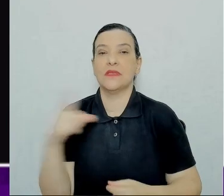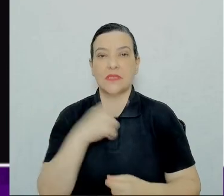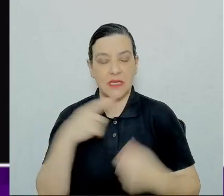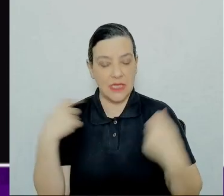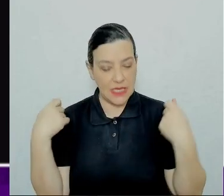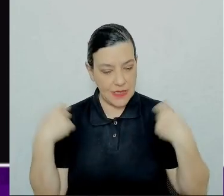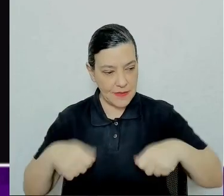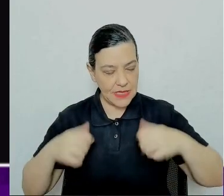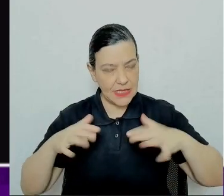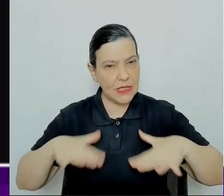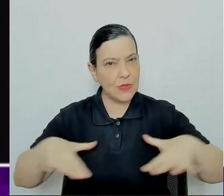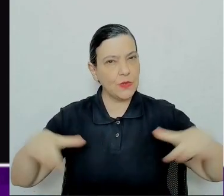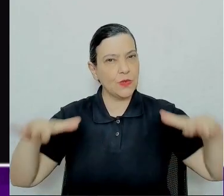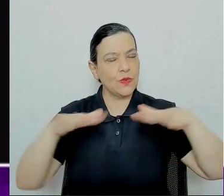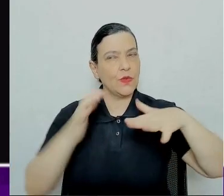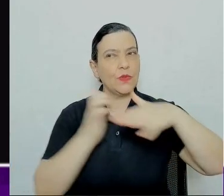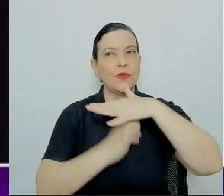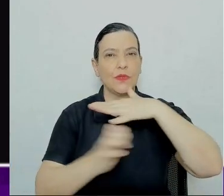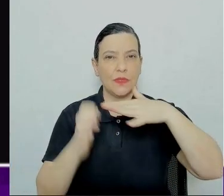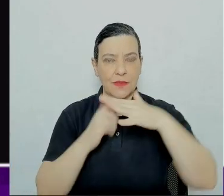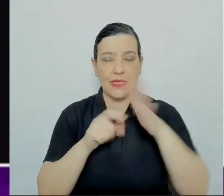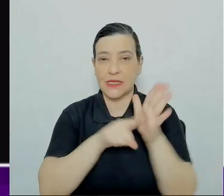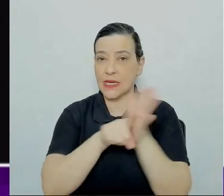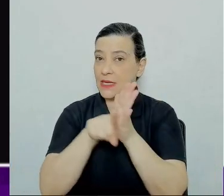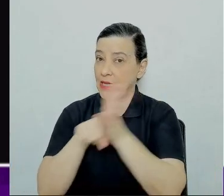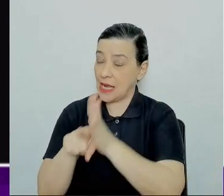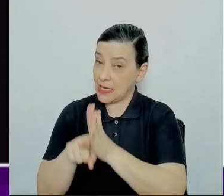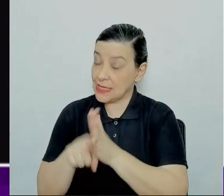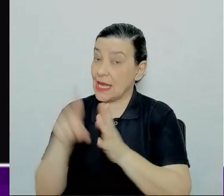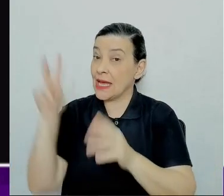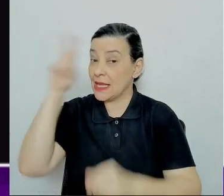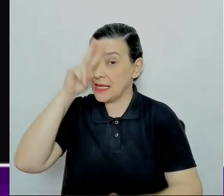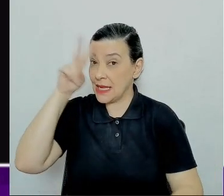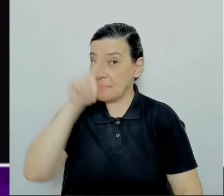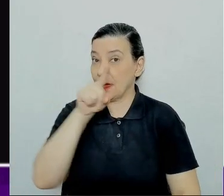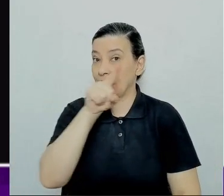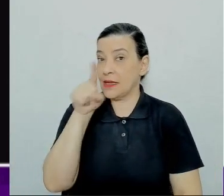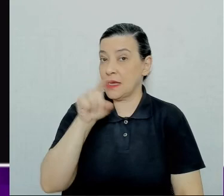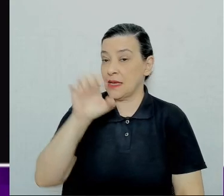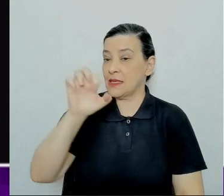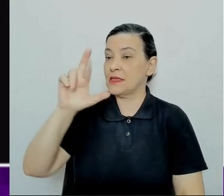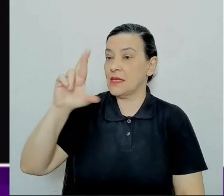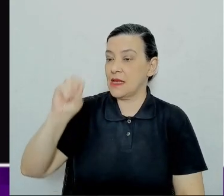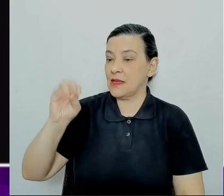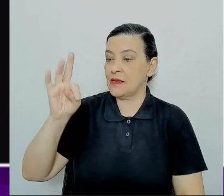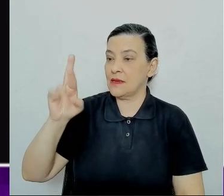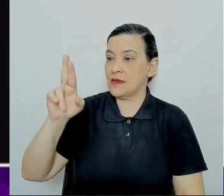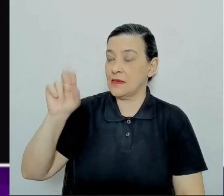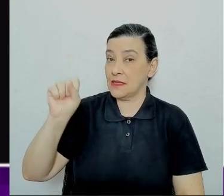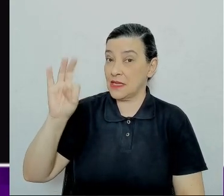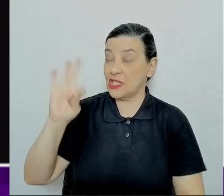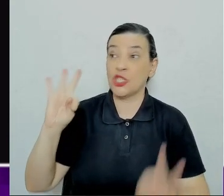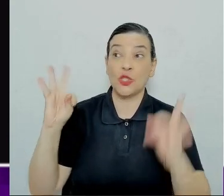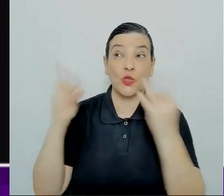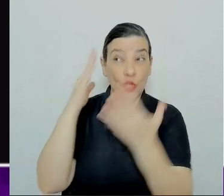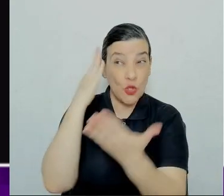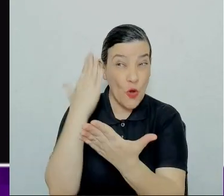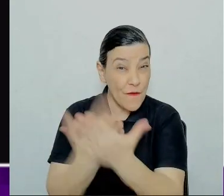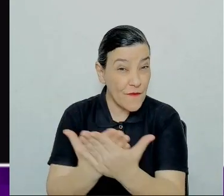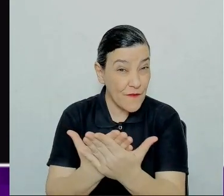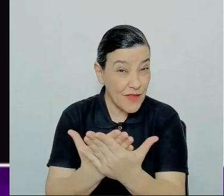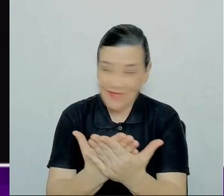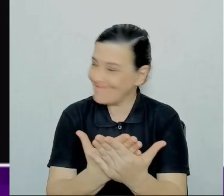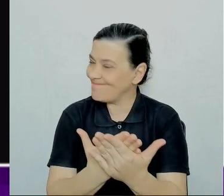cenário da sua empresa como um todo. Lembrando, Zero Trust, você deve desconfiar de todos, não deve confiar em